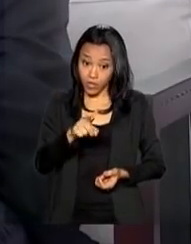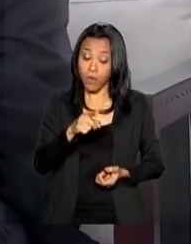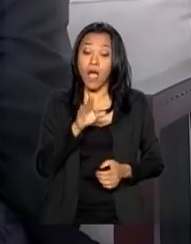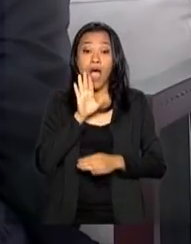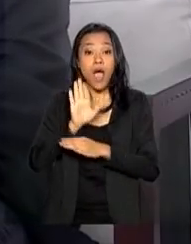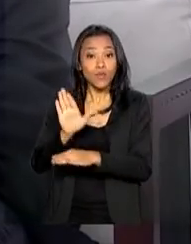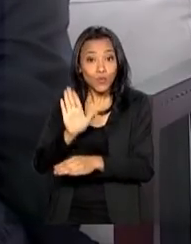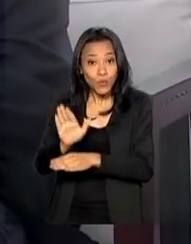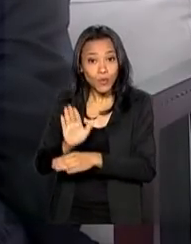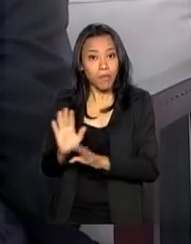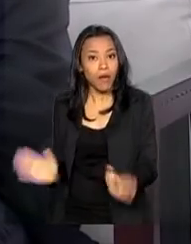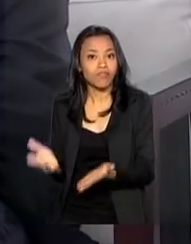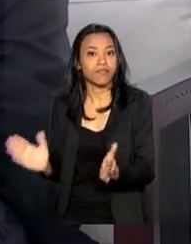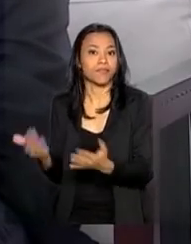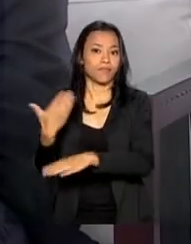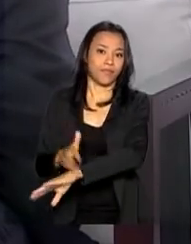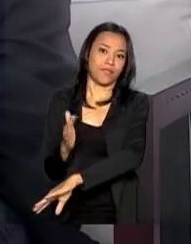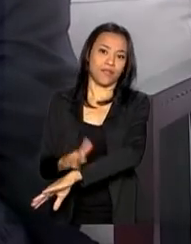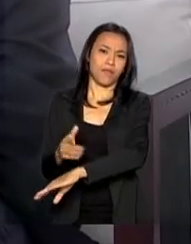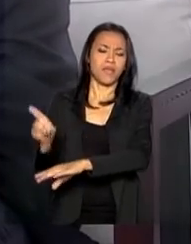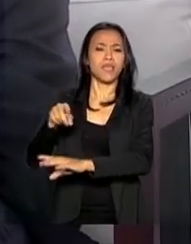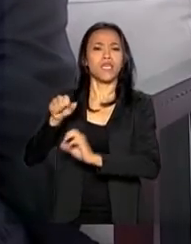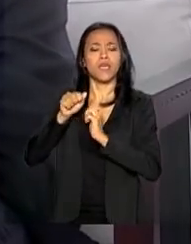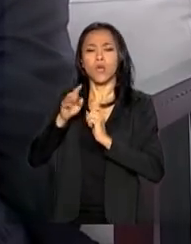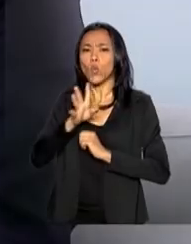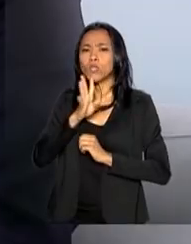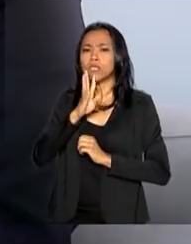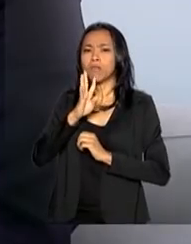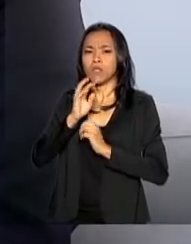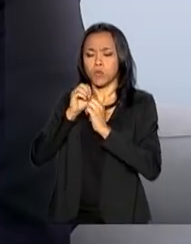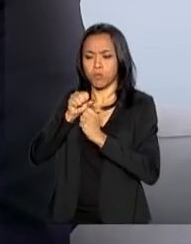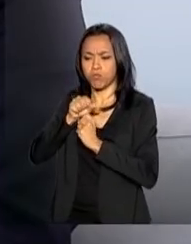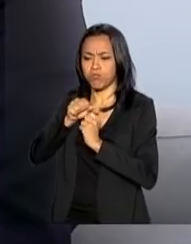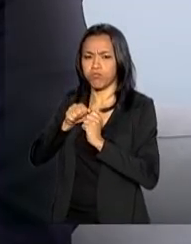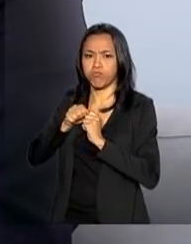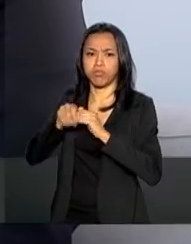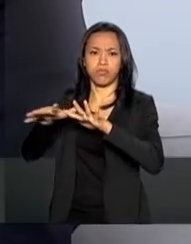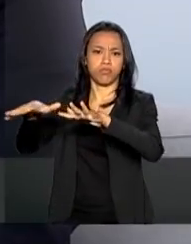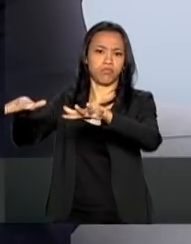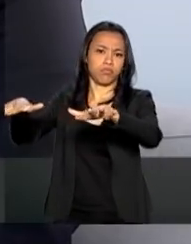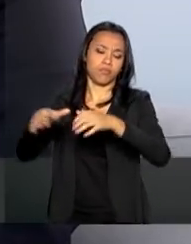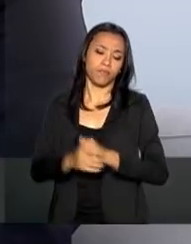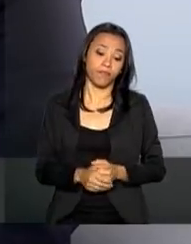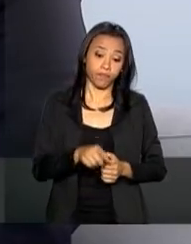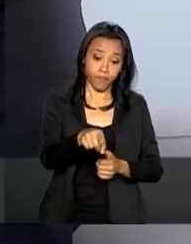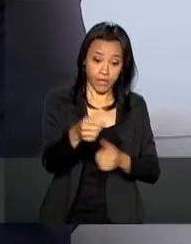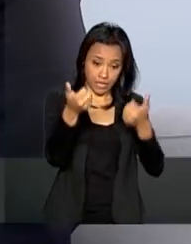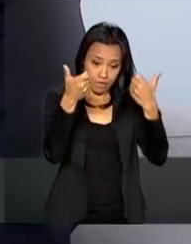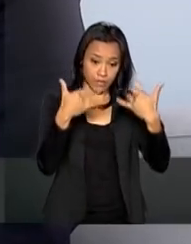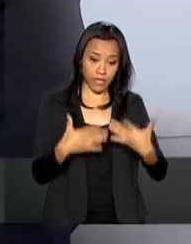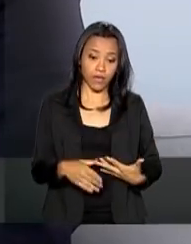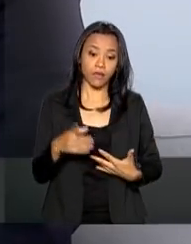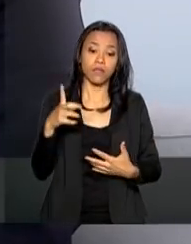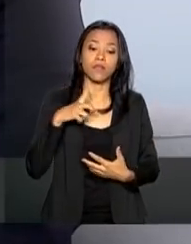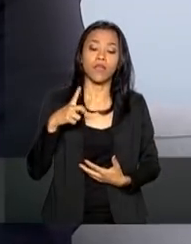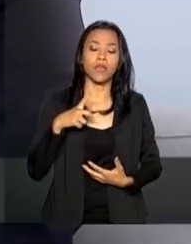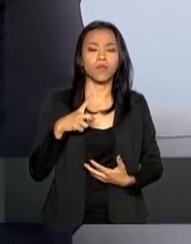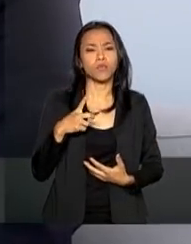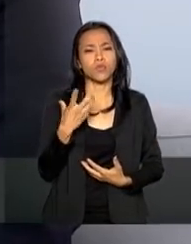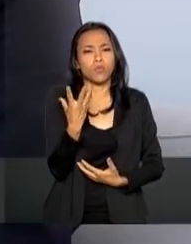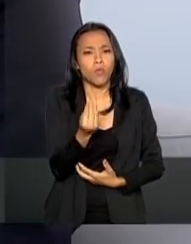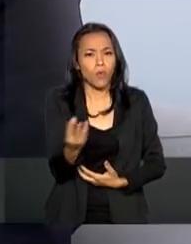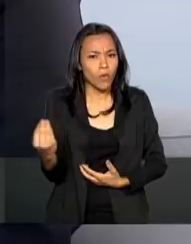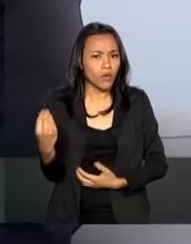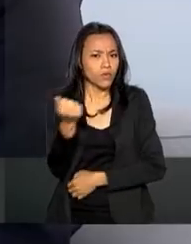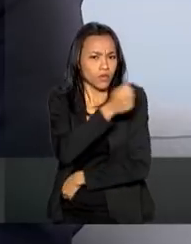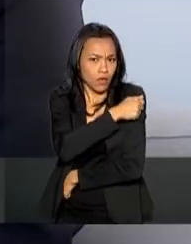a capacitação local e para multiplicar conhecimentos. Temos uma quantidade muito grande de alunos